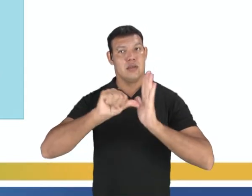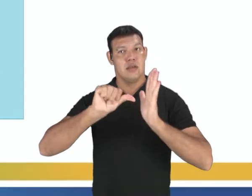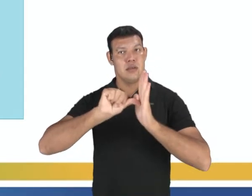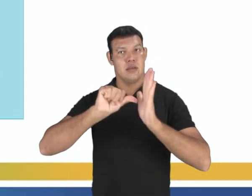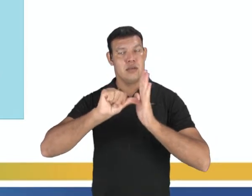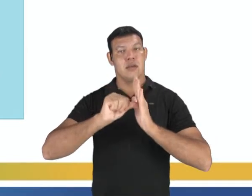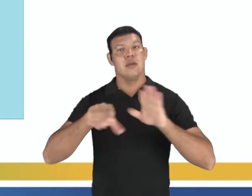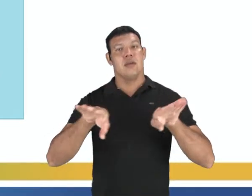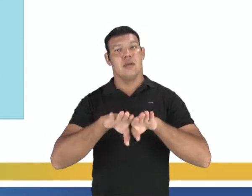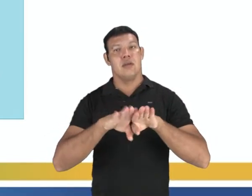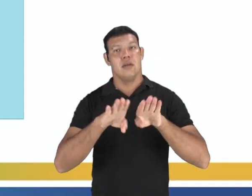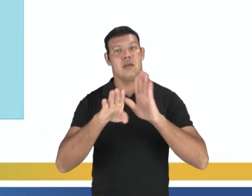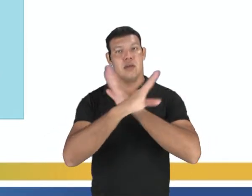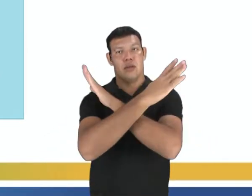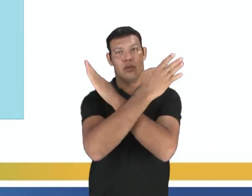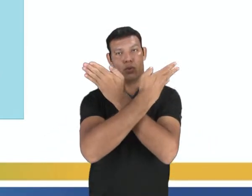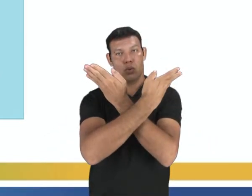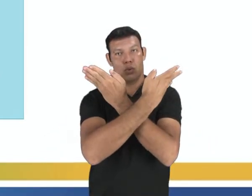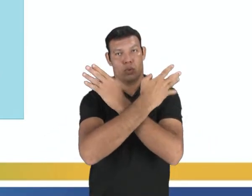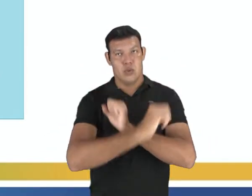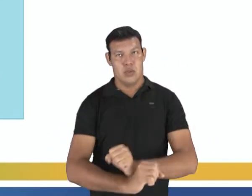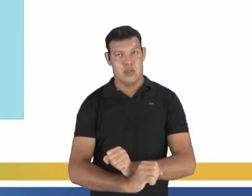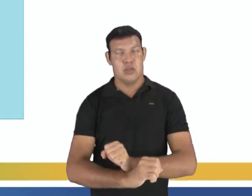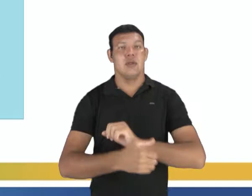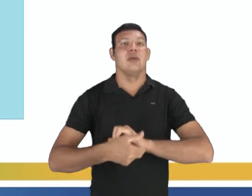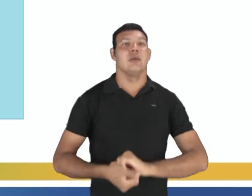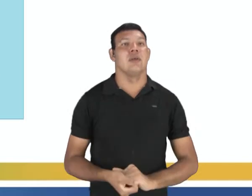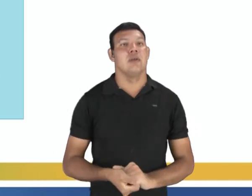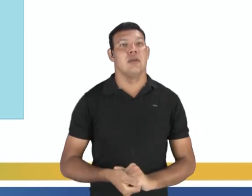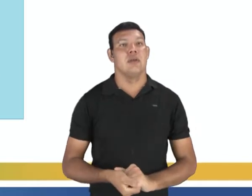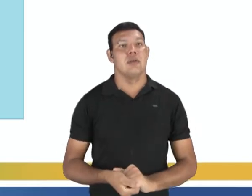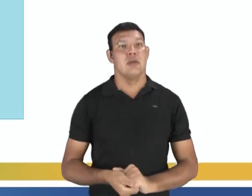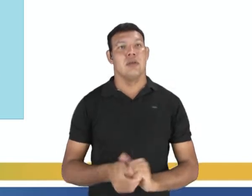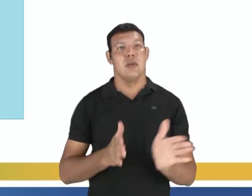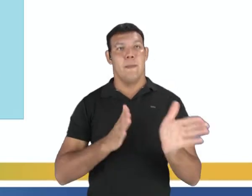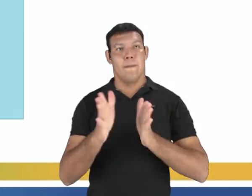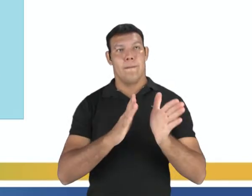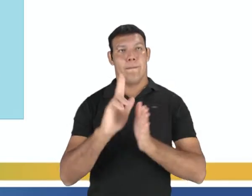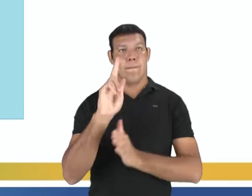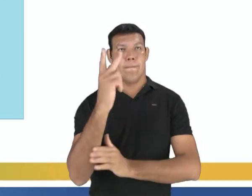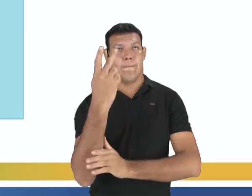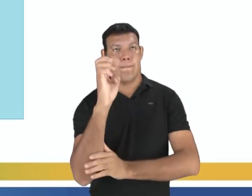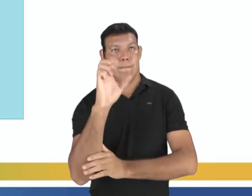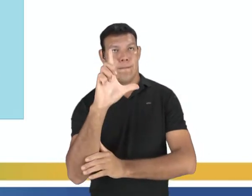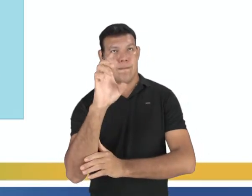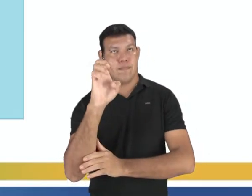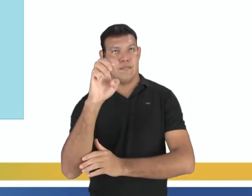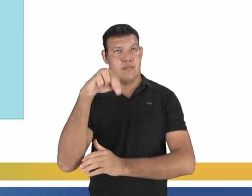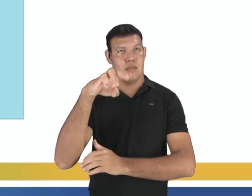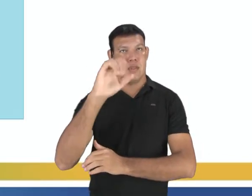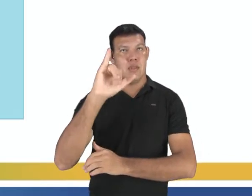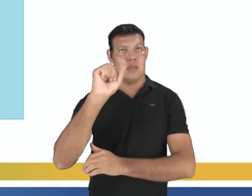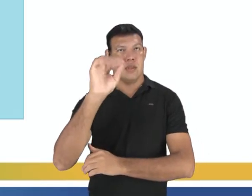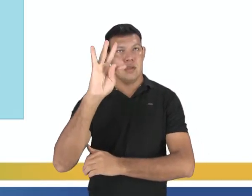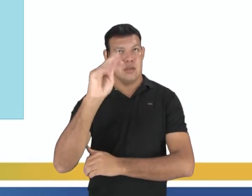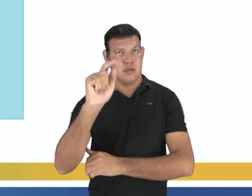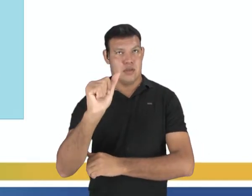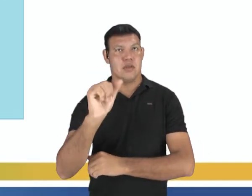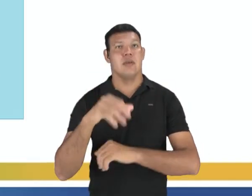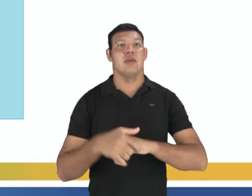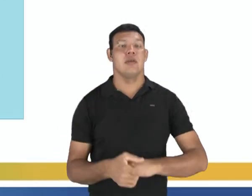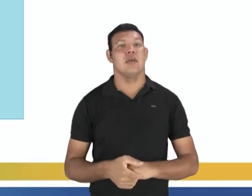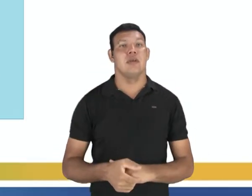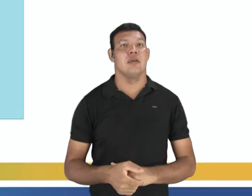O helenístico, marcado pela decadência da polis, as cidades gregas foram dominadas pela Macedônia, governada por